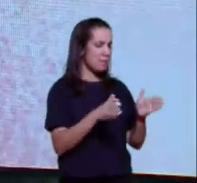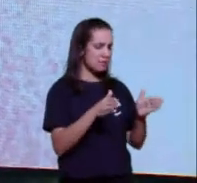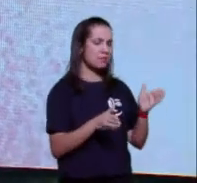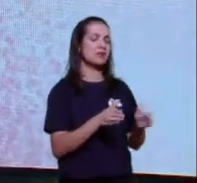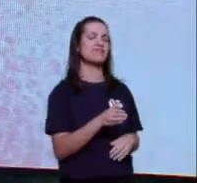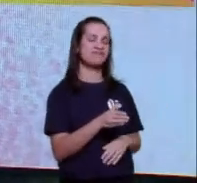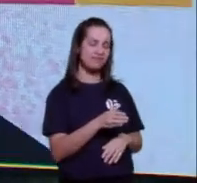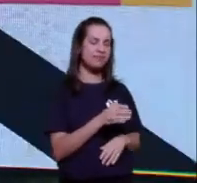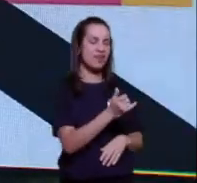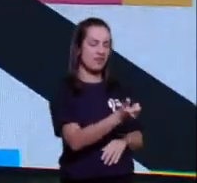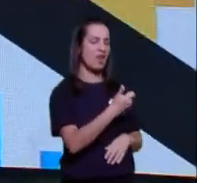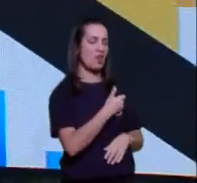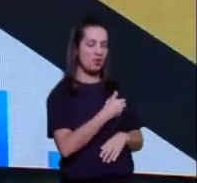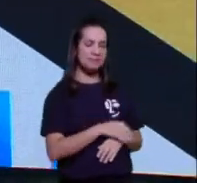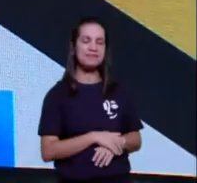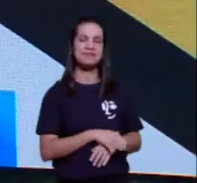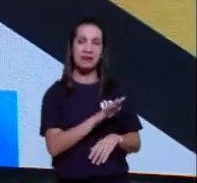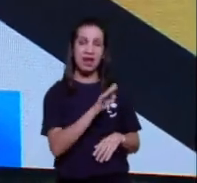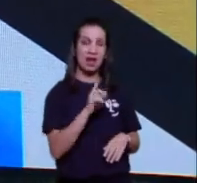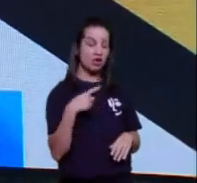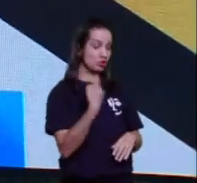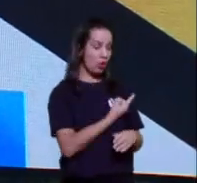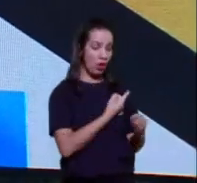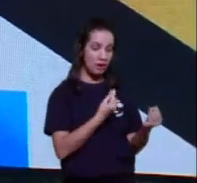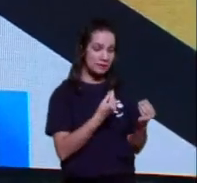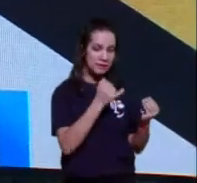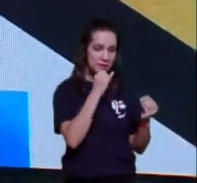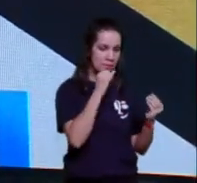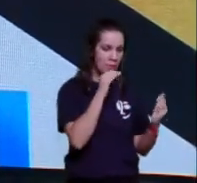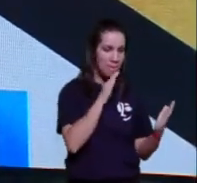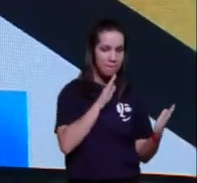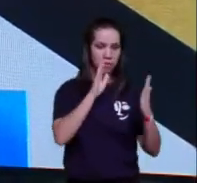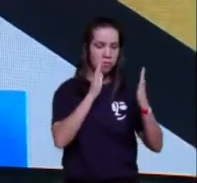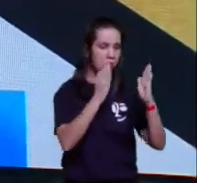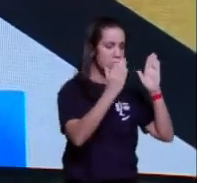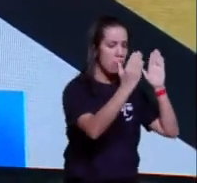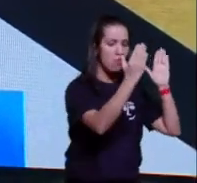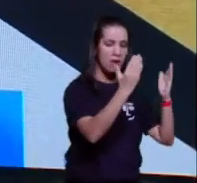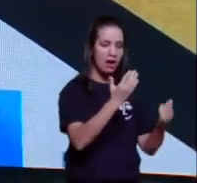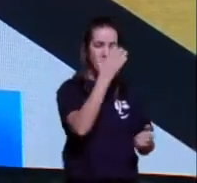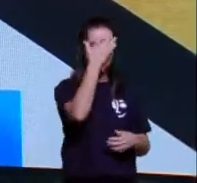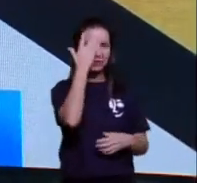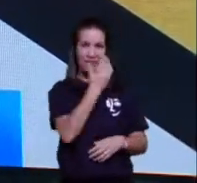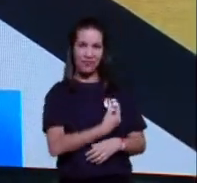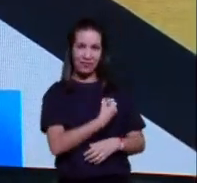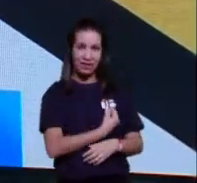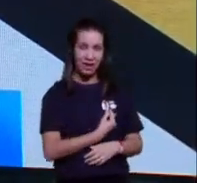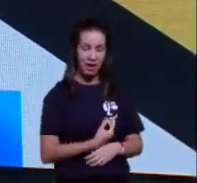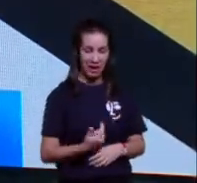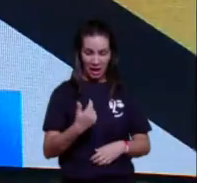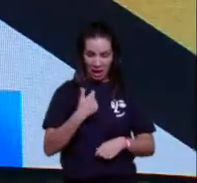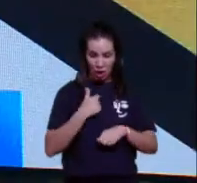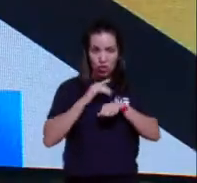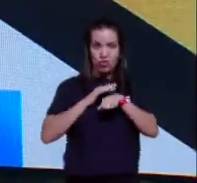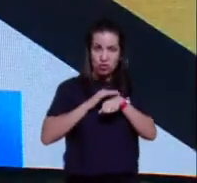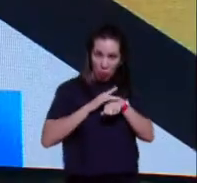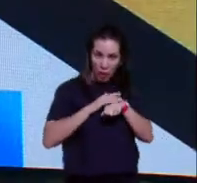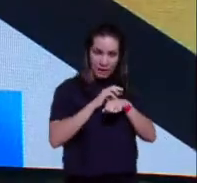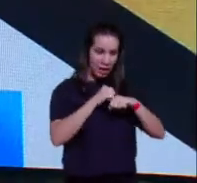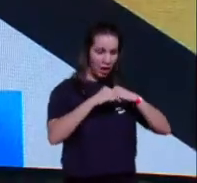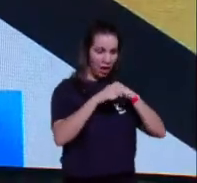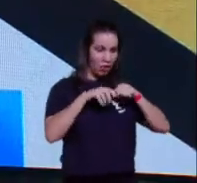de falar, né? De que nós somos... impactamos muito a vida uns dos outros, né? A minha doença contamina o outro,